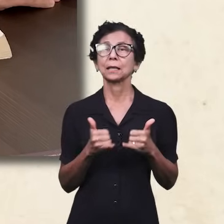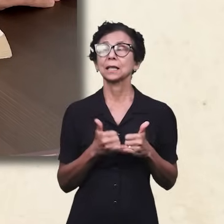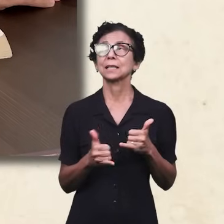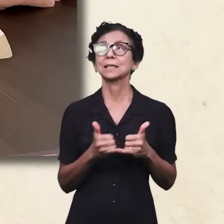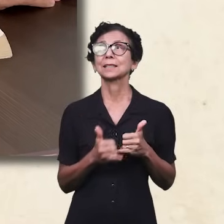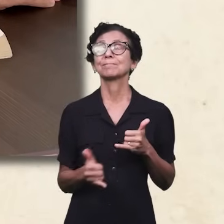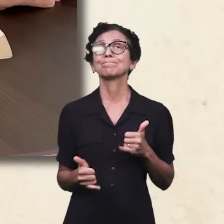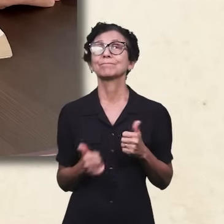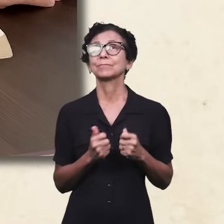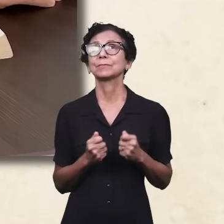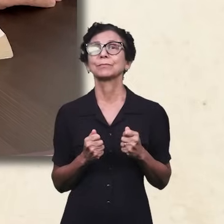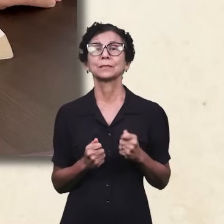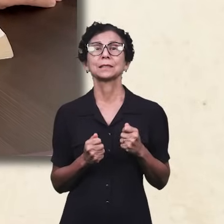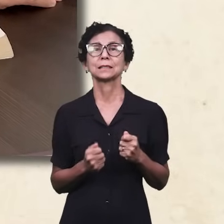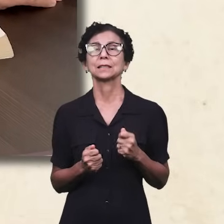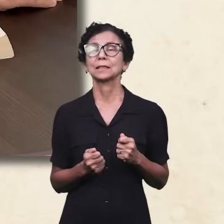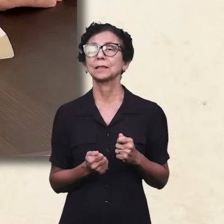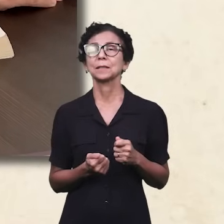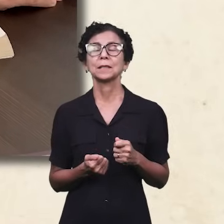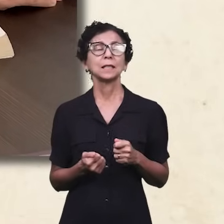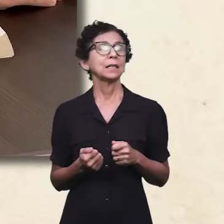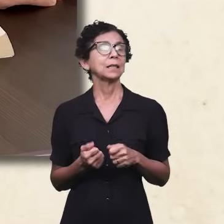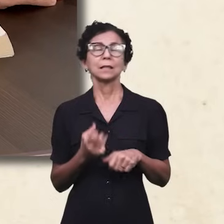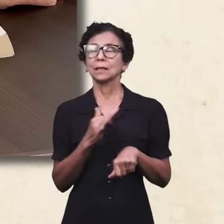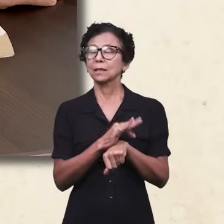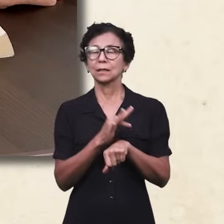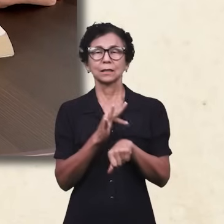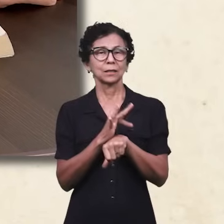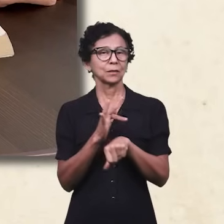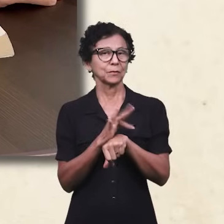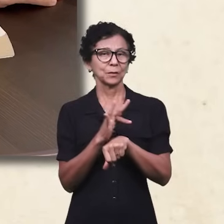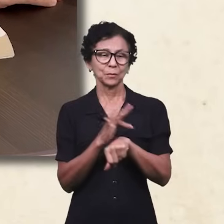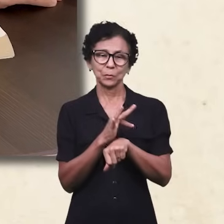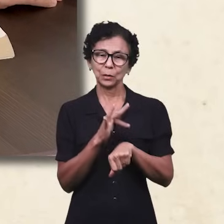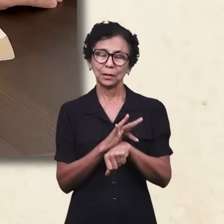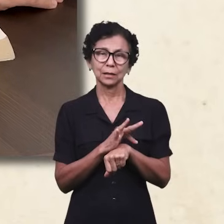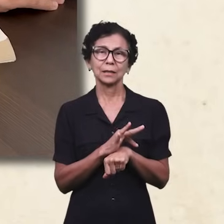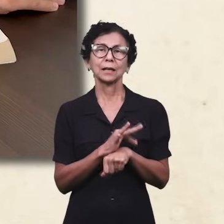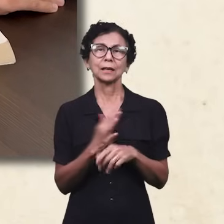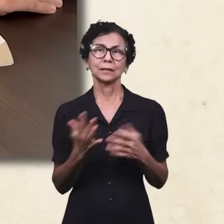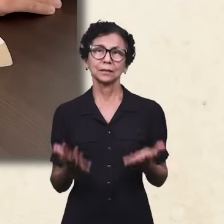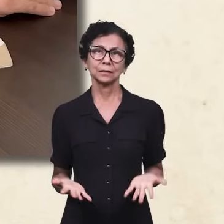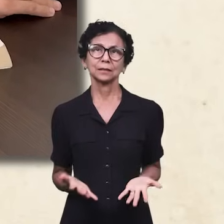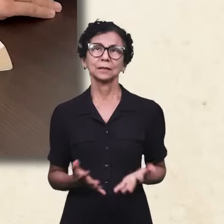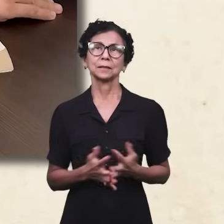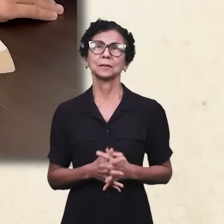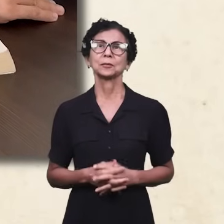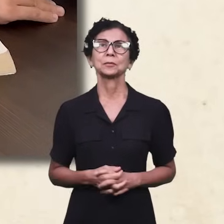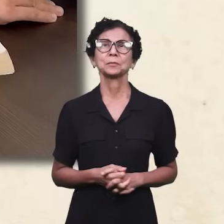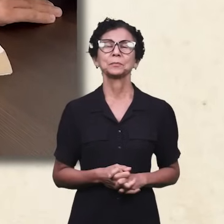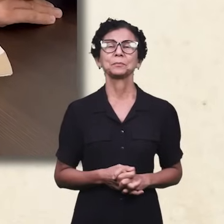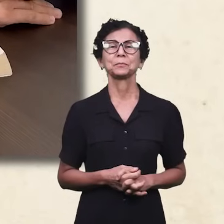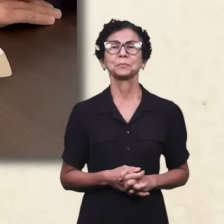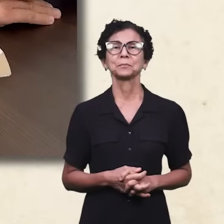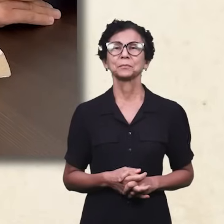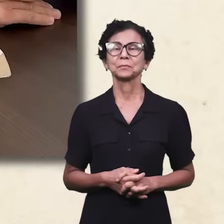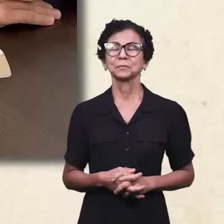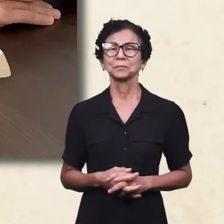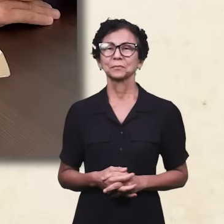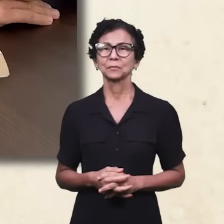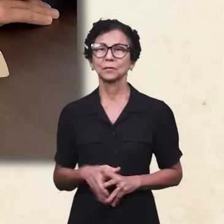que você vai sucumbir Talvez inclusive tenha alguém que esteja assistindo esse vídeo E que esteja passando por momentos